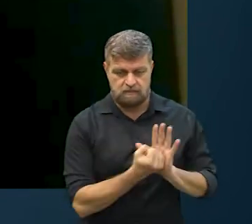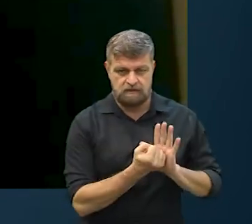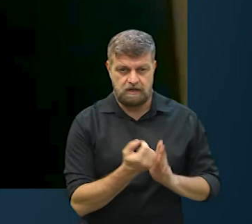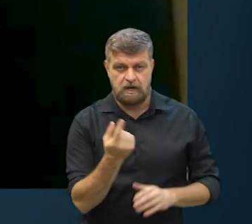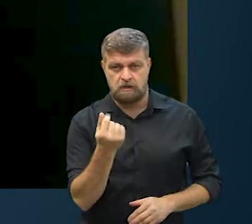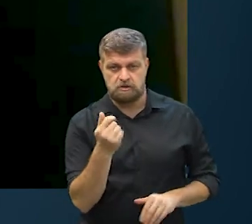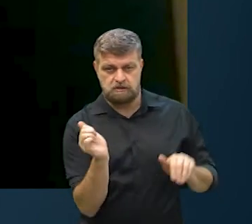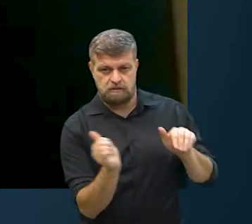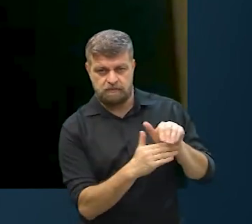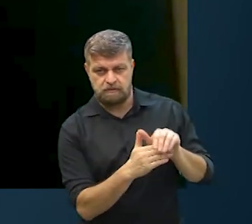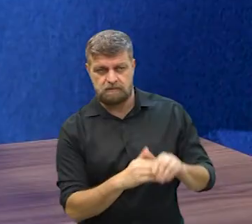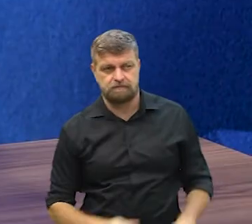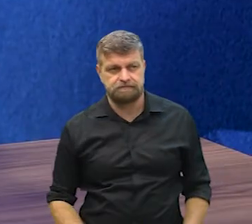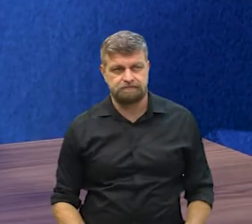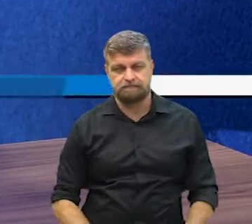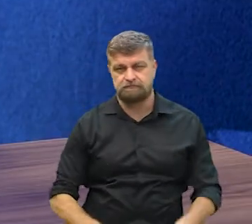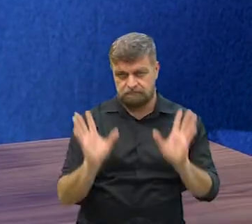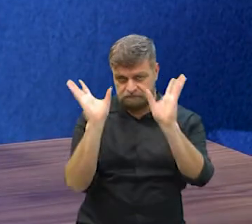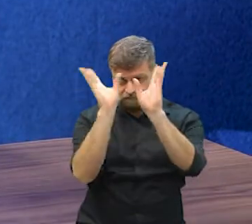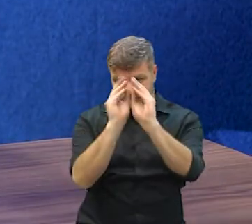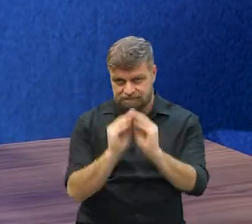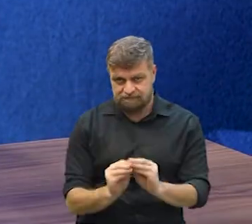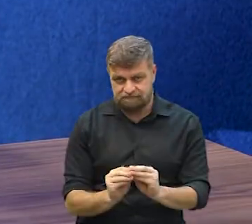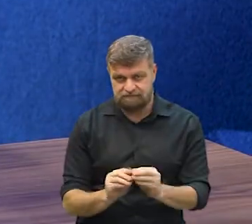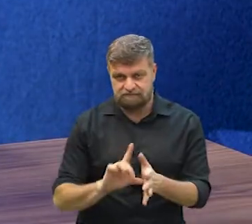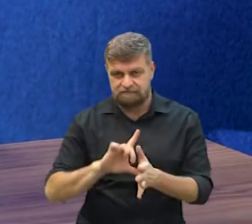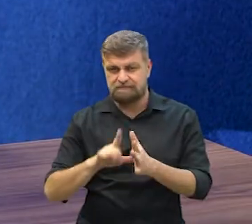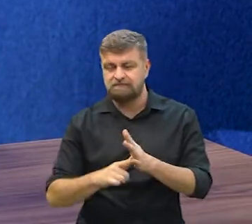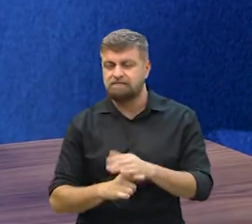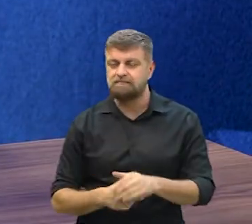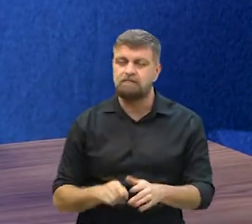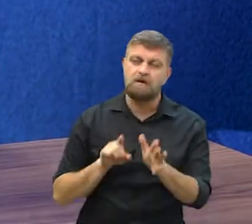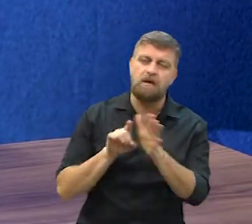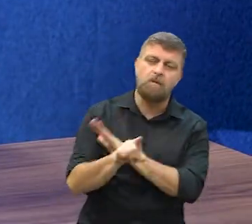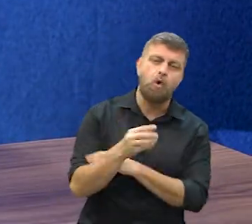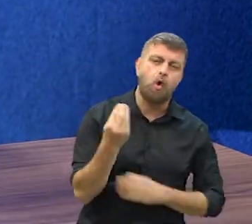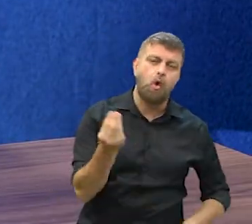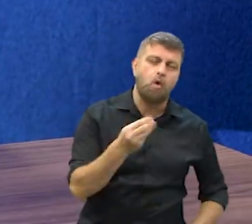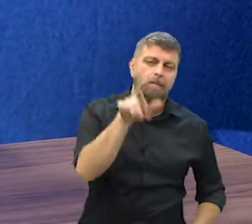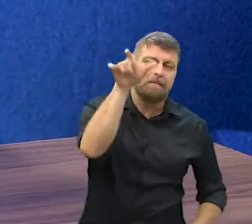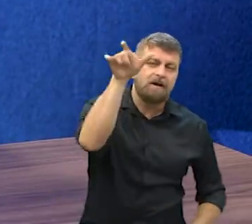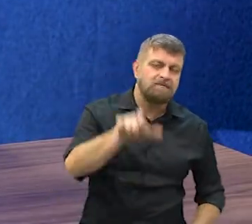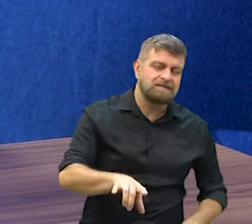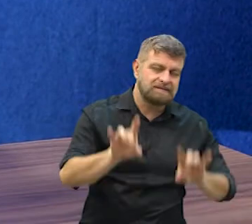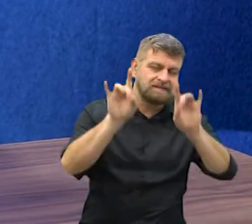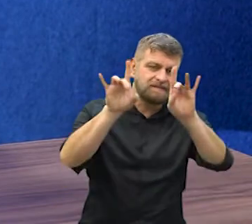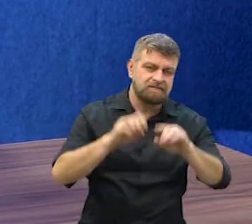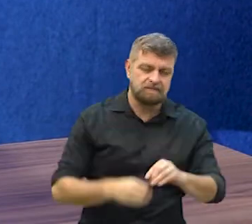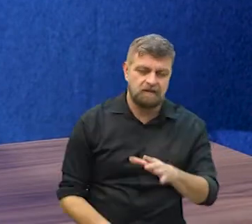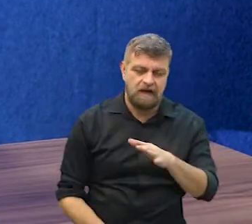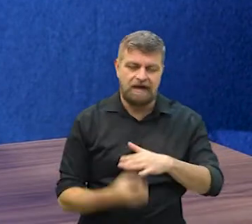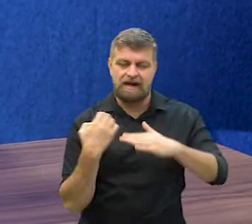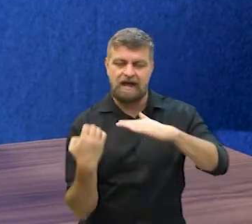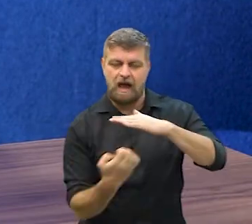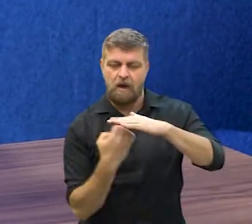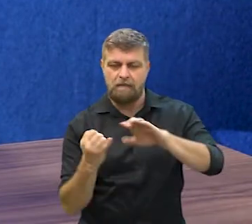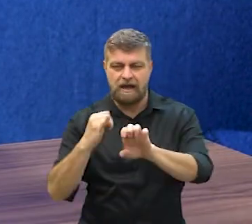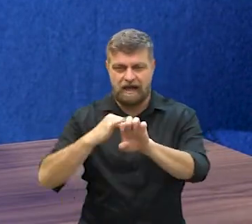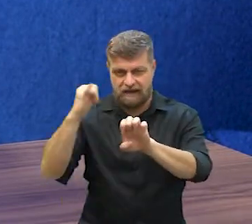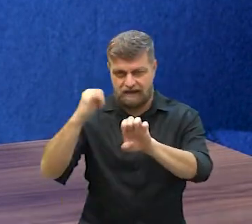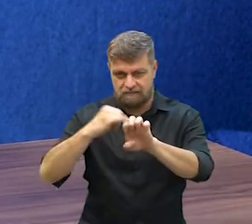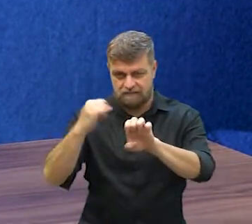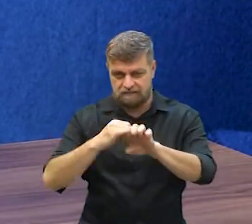go-to-marketing e fluxo de caixa. Agora, para finalizar, depois de tantos feitos, como é para você, em especial,